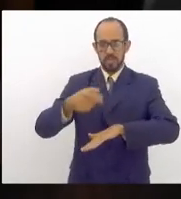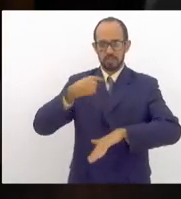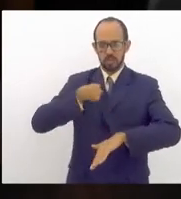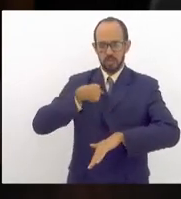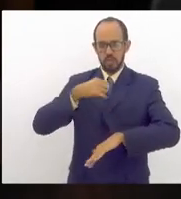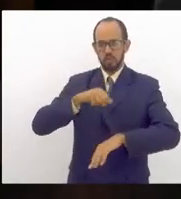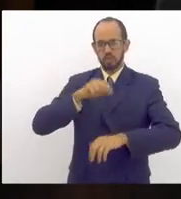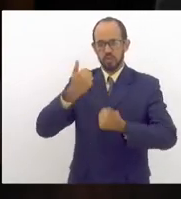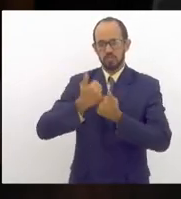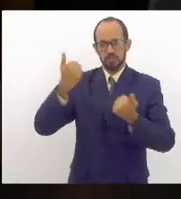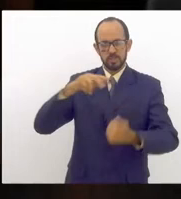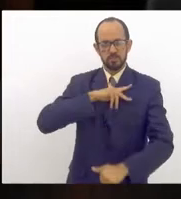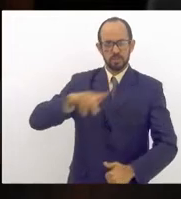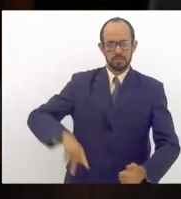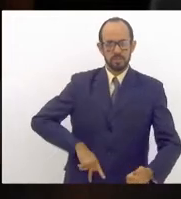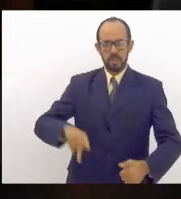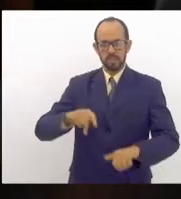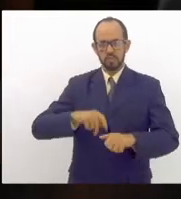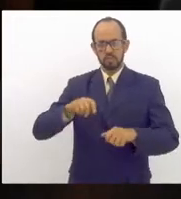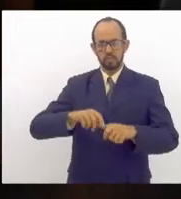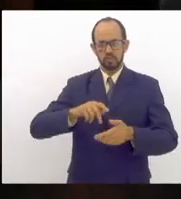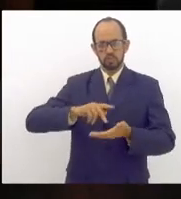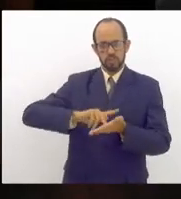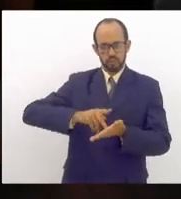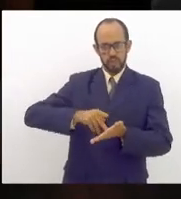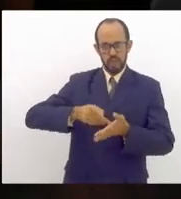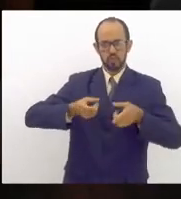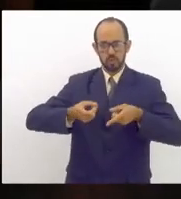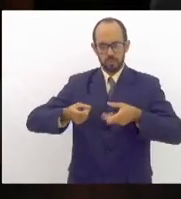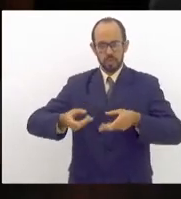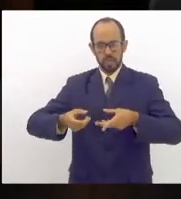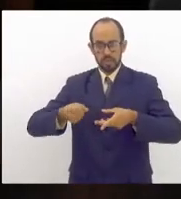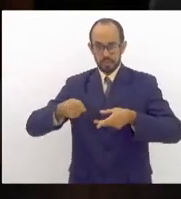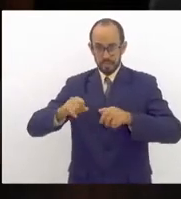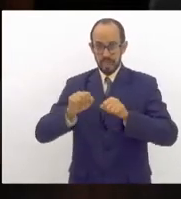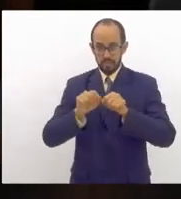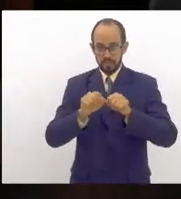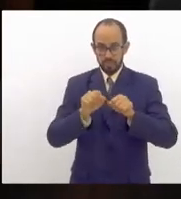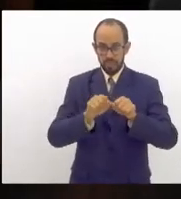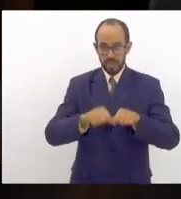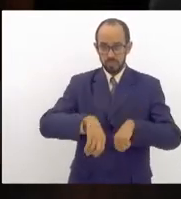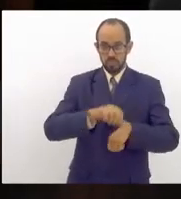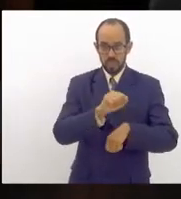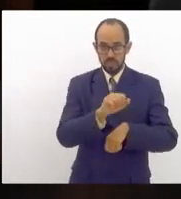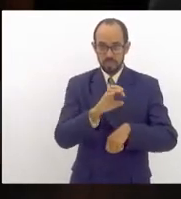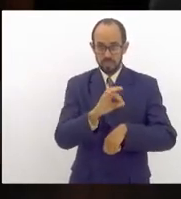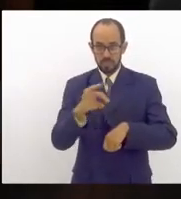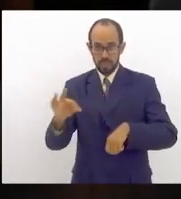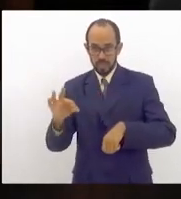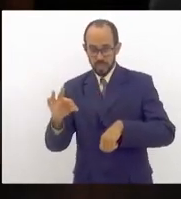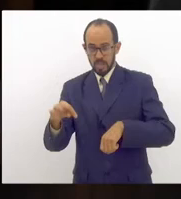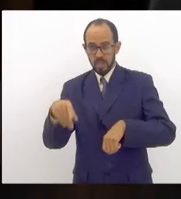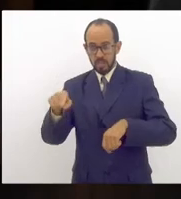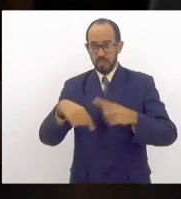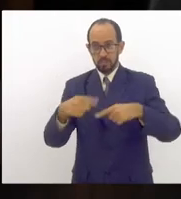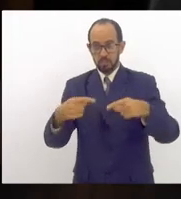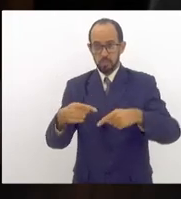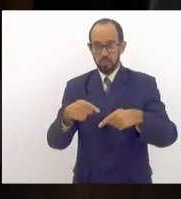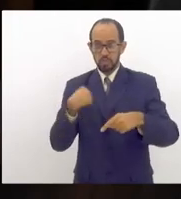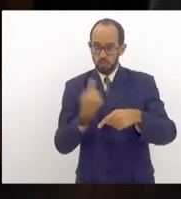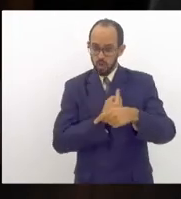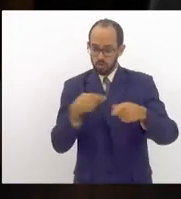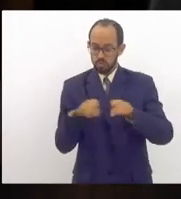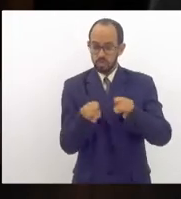vice-presidente de Sindicato dos Comerciários ela faz um acordo coletivo se não tem um piso Regional decente o nosso acordo coletivo vai ficar